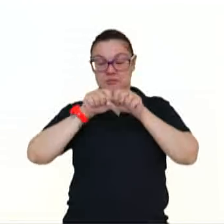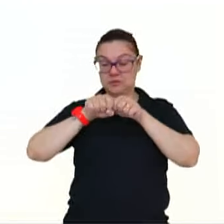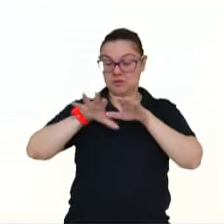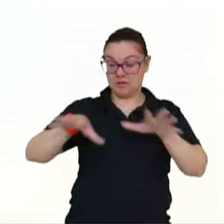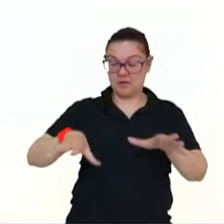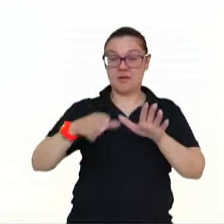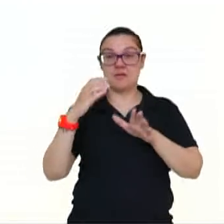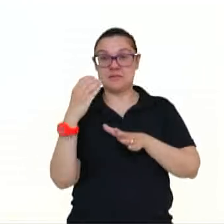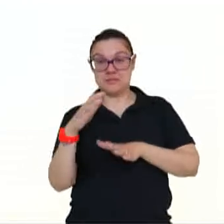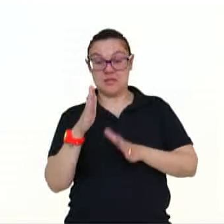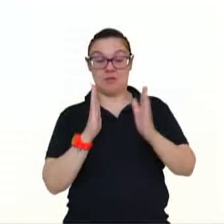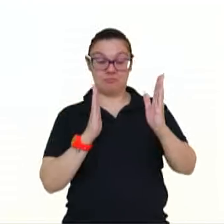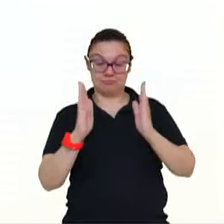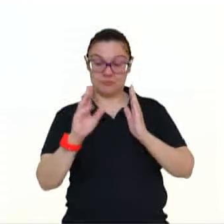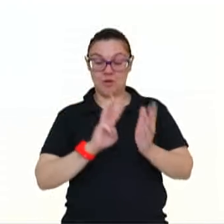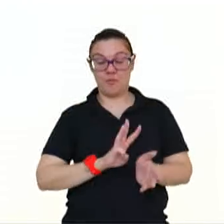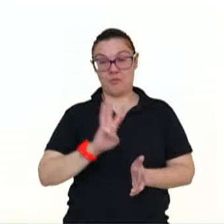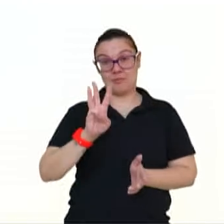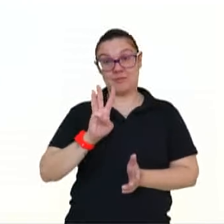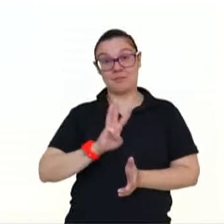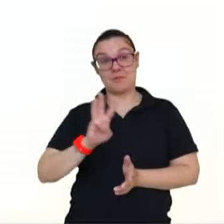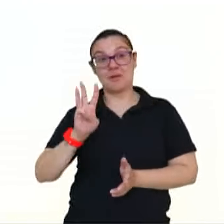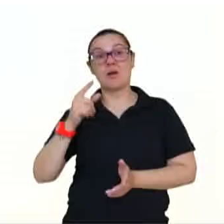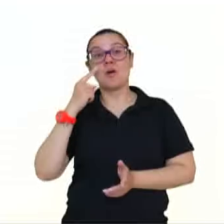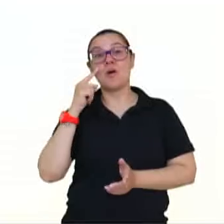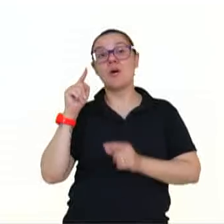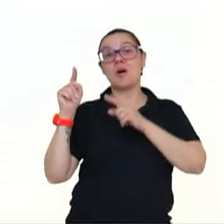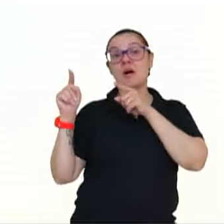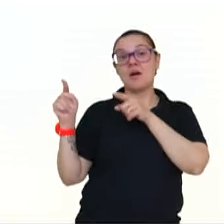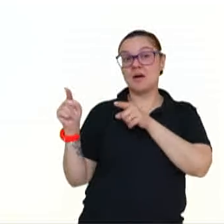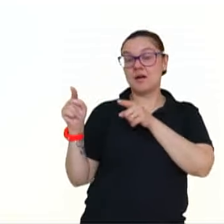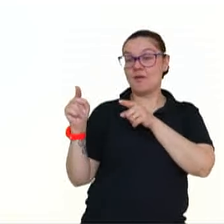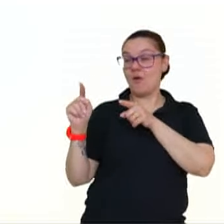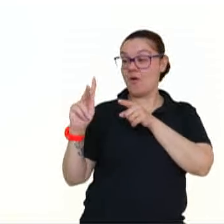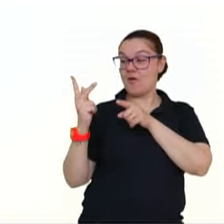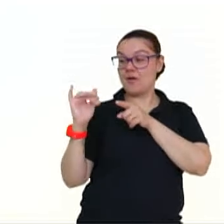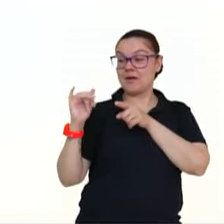divulgação científica da EB se configuram como